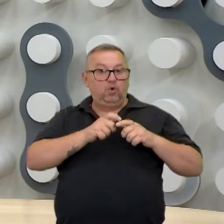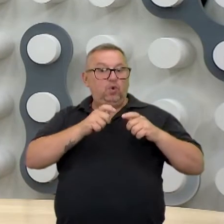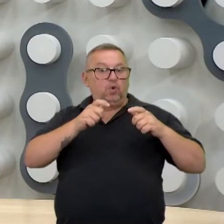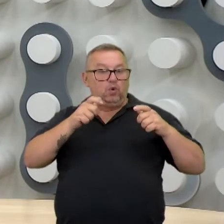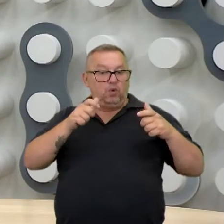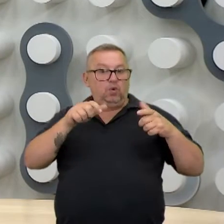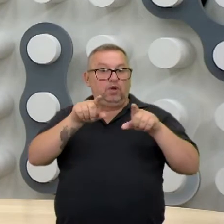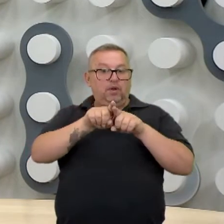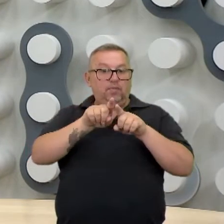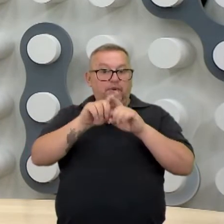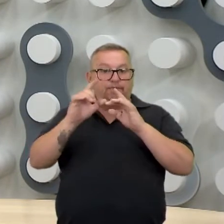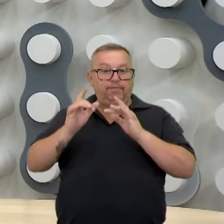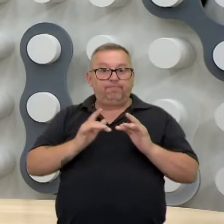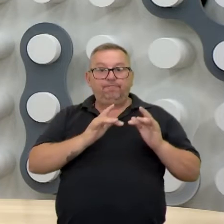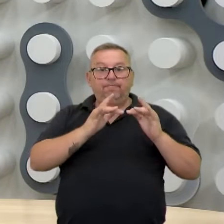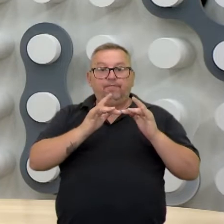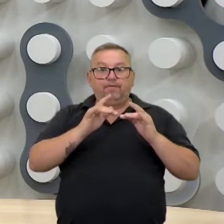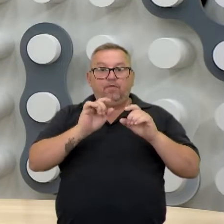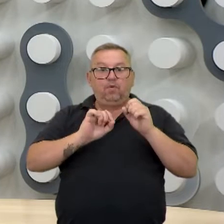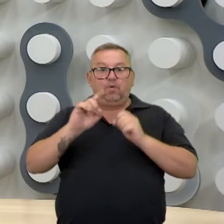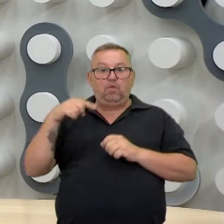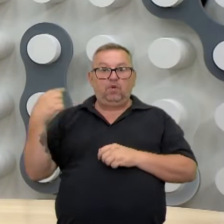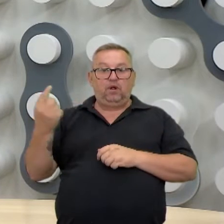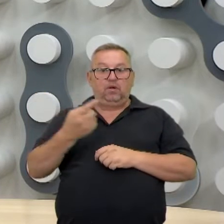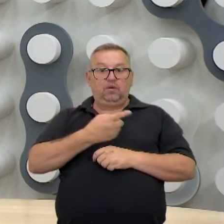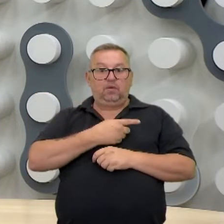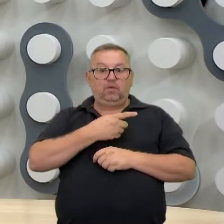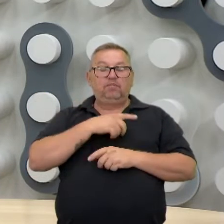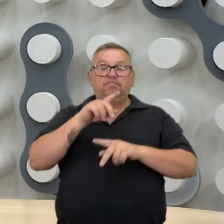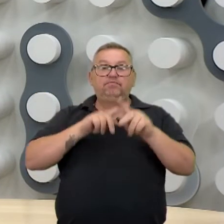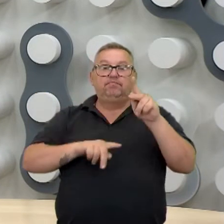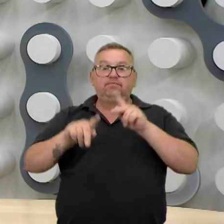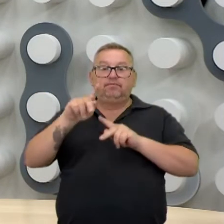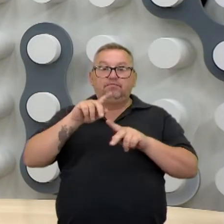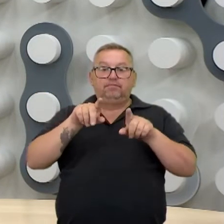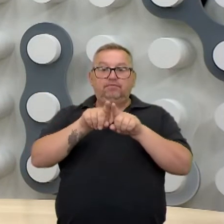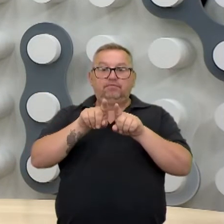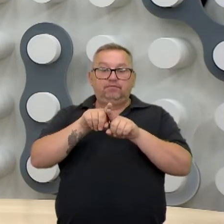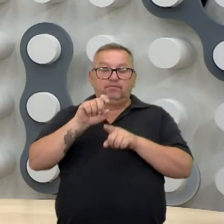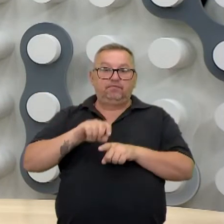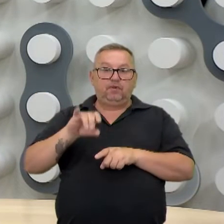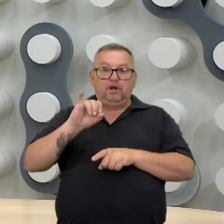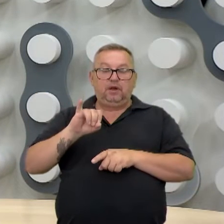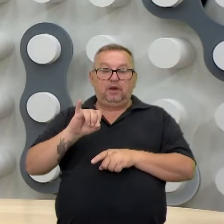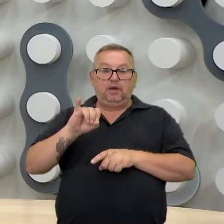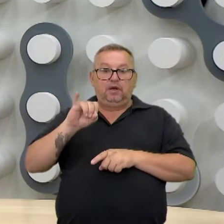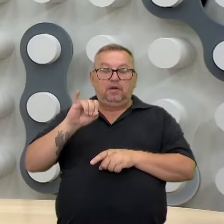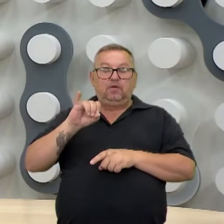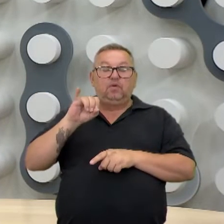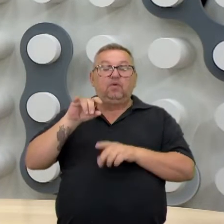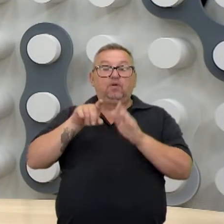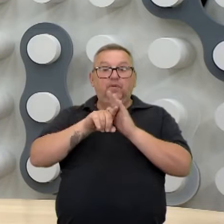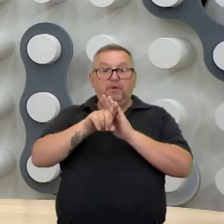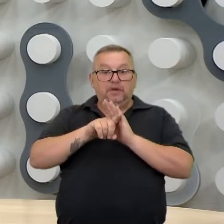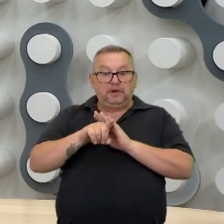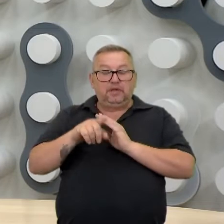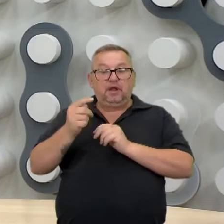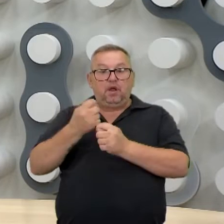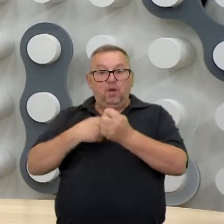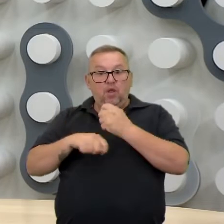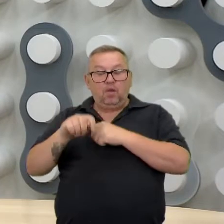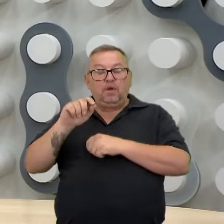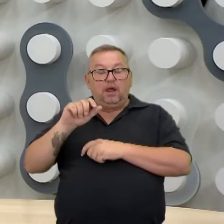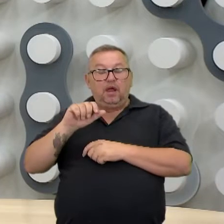grande aí, relacionado aí com a nossa população. Então, o Instituto de Pesquisa Econômica Aplicada também é um meio